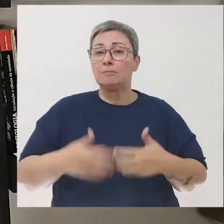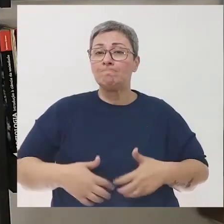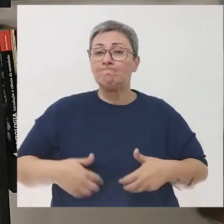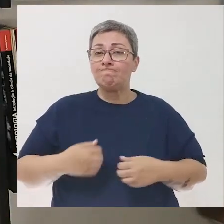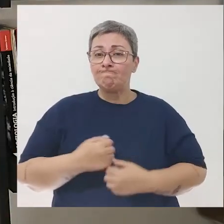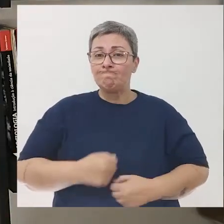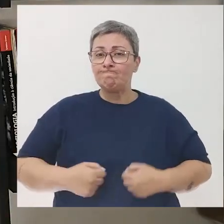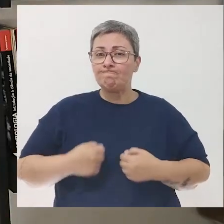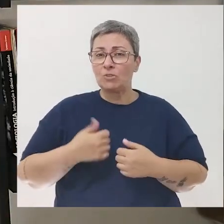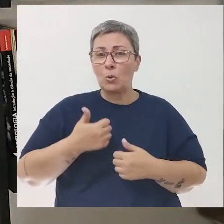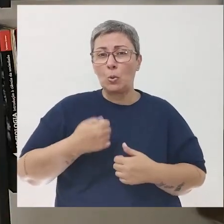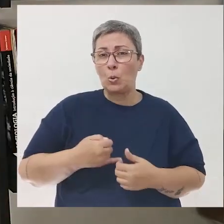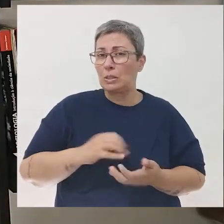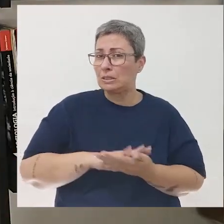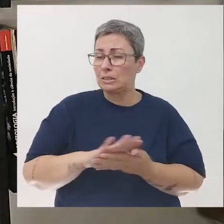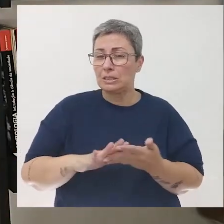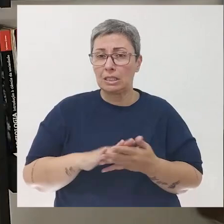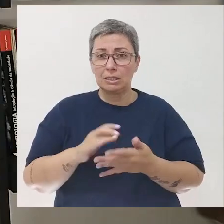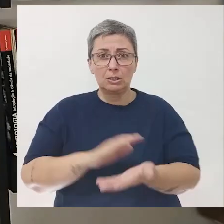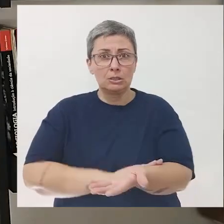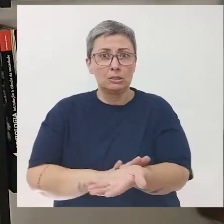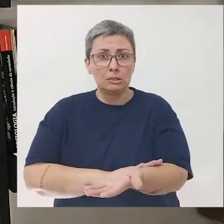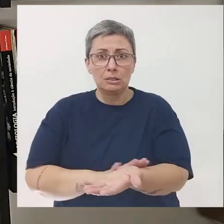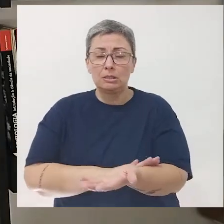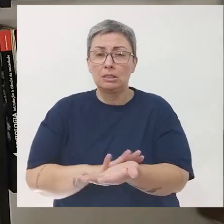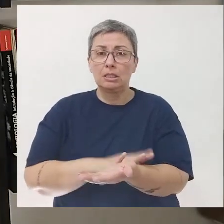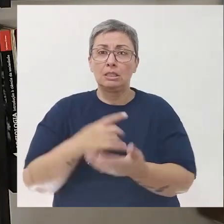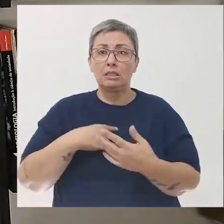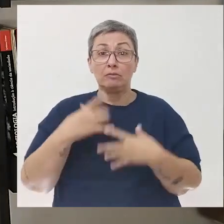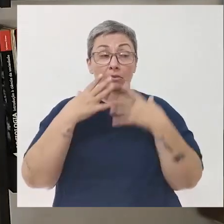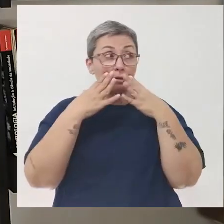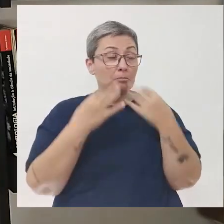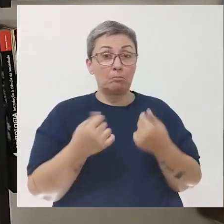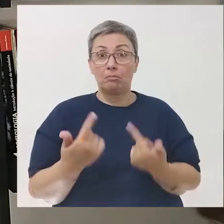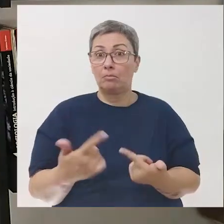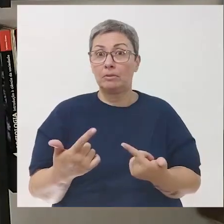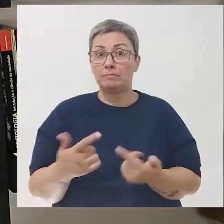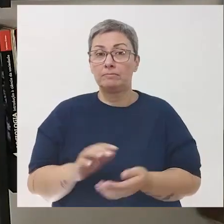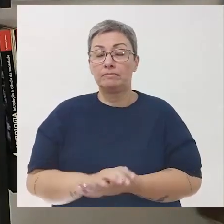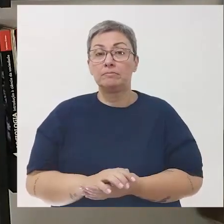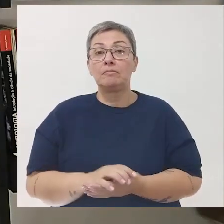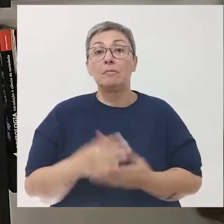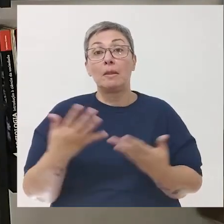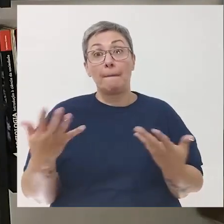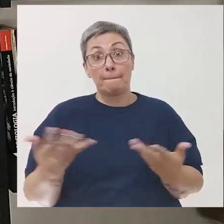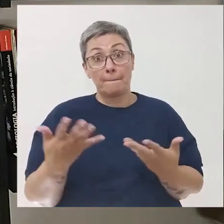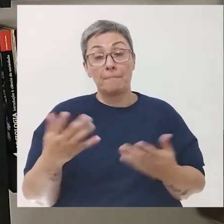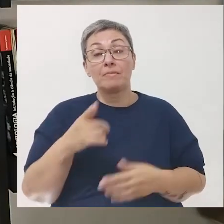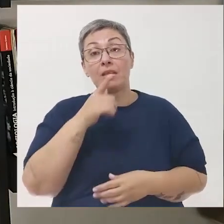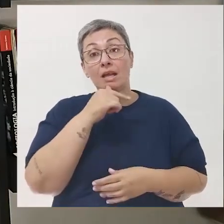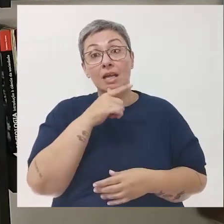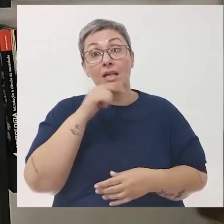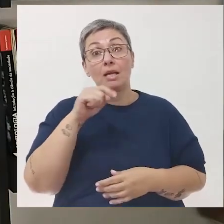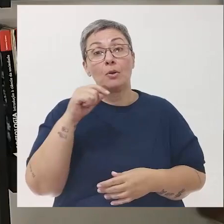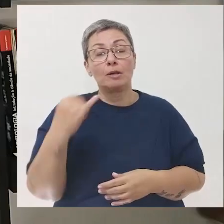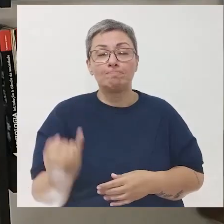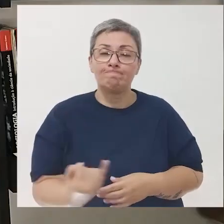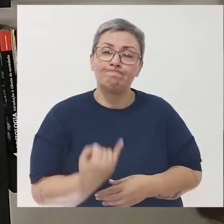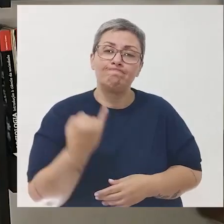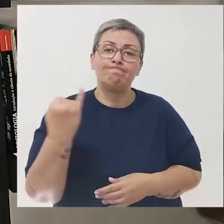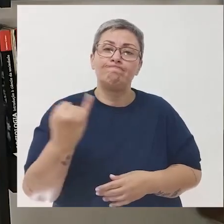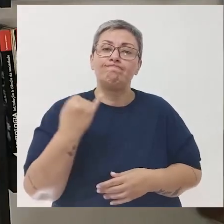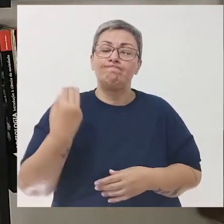mau funcionamento do intestino, irritação e até falta de atenção, sabia? Pessoal, a água ela